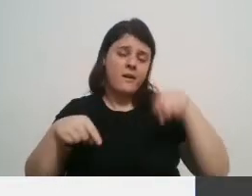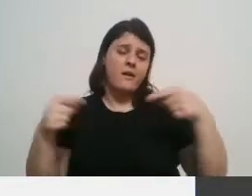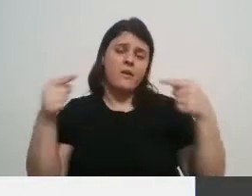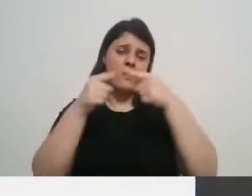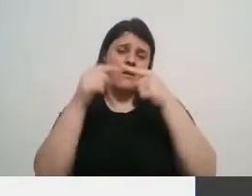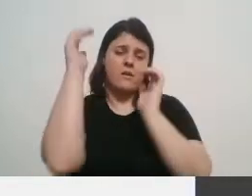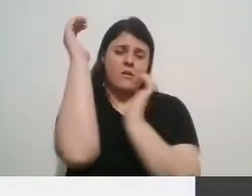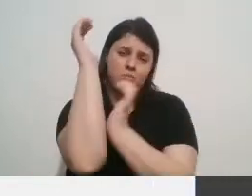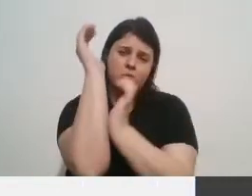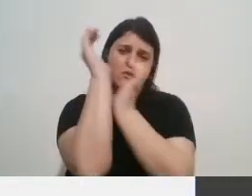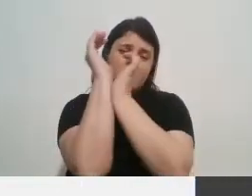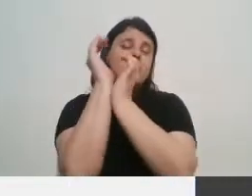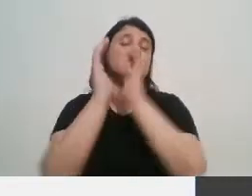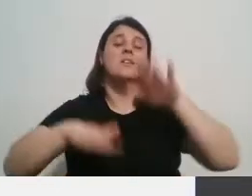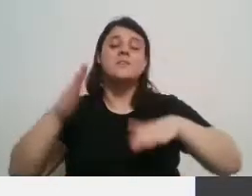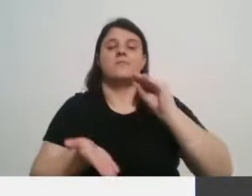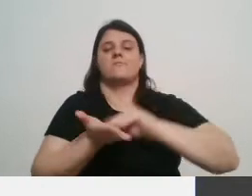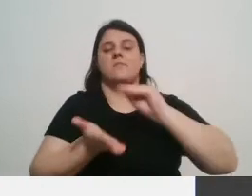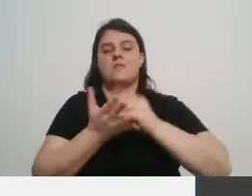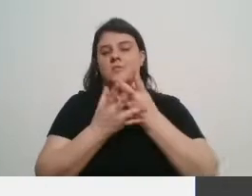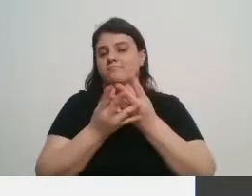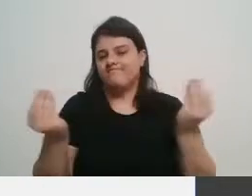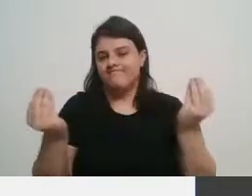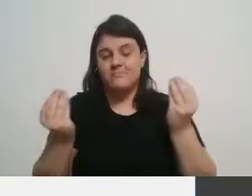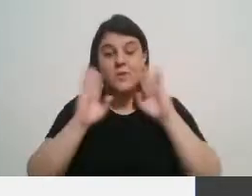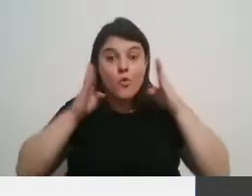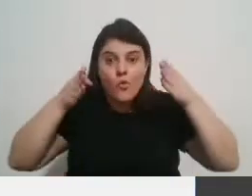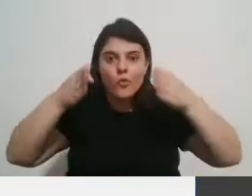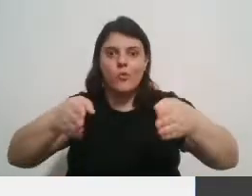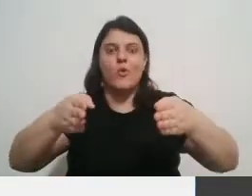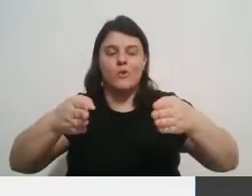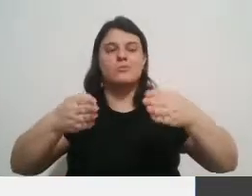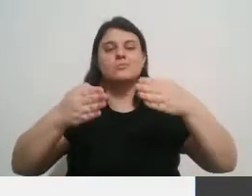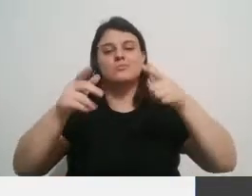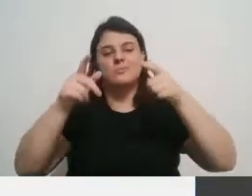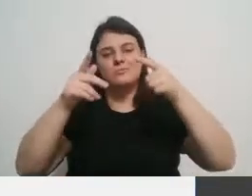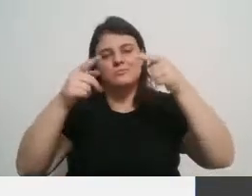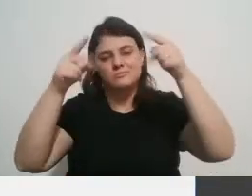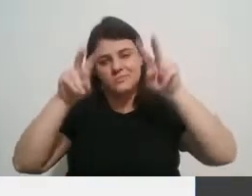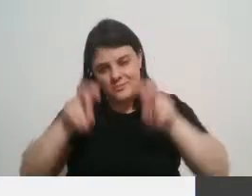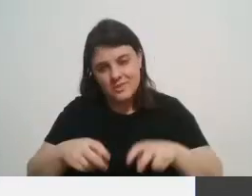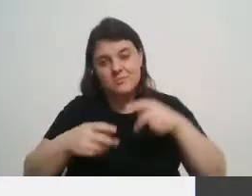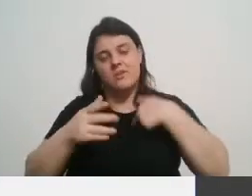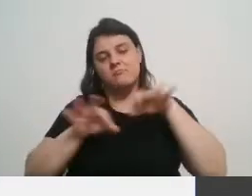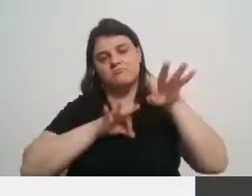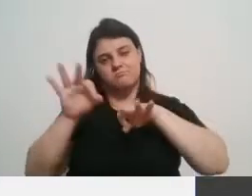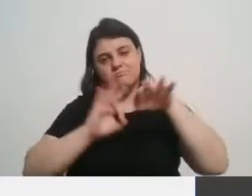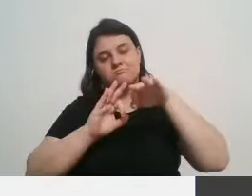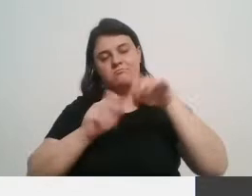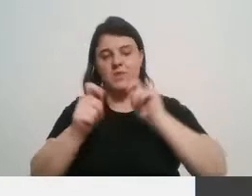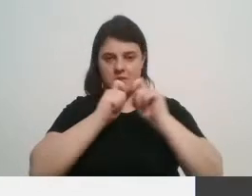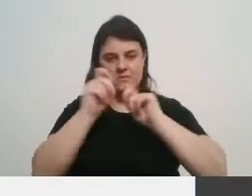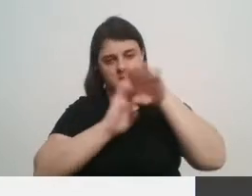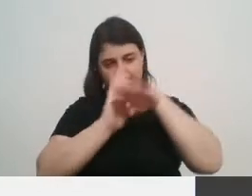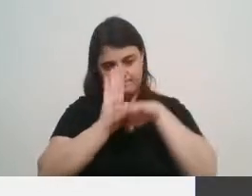se perdem nessas entrevistas, né? Foi um pouco focado nessas questões que eu produzi as minhas entrevistas.